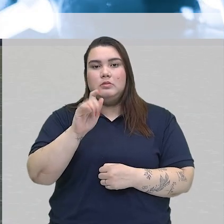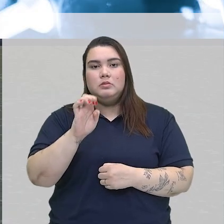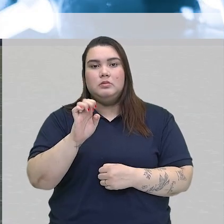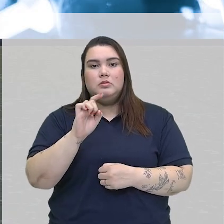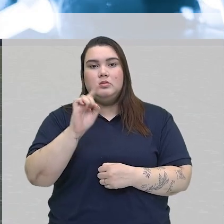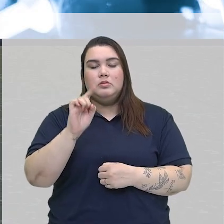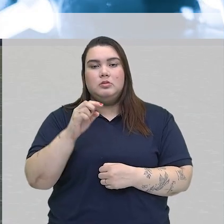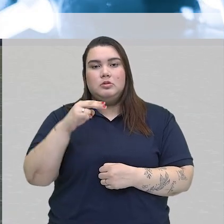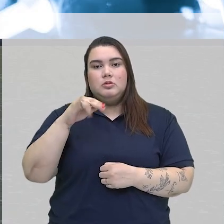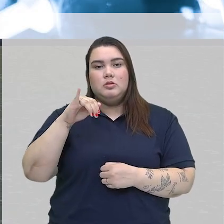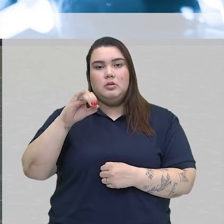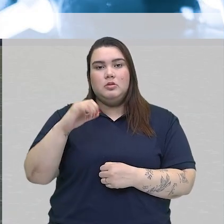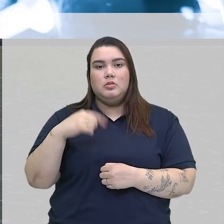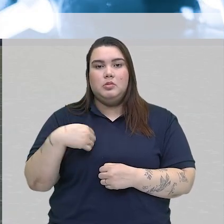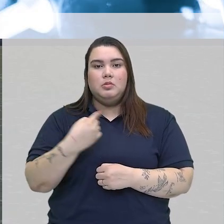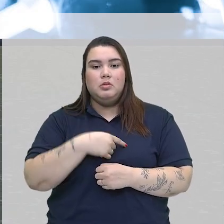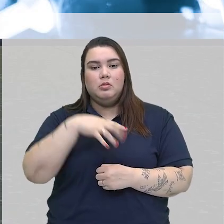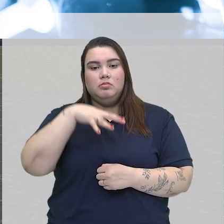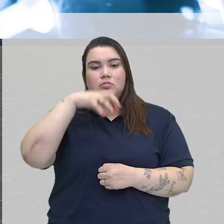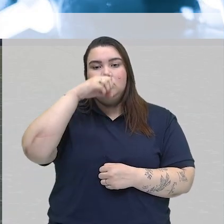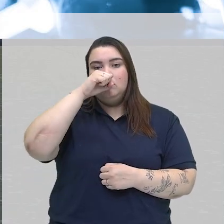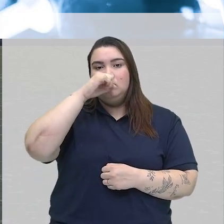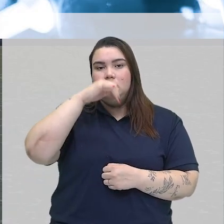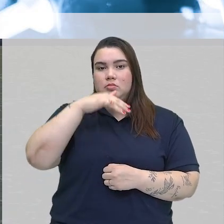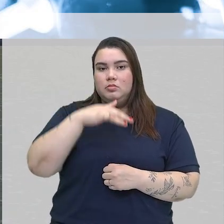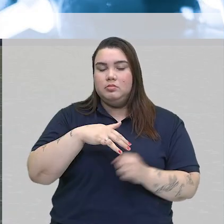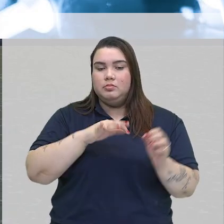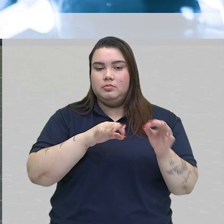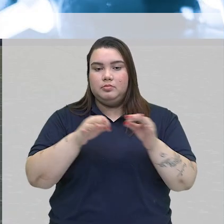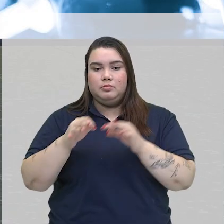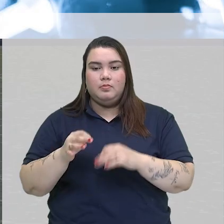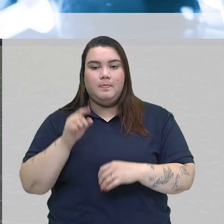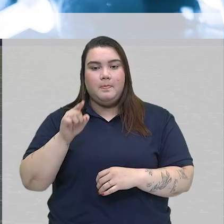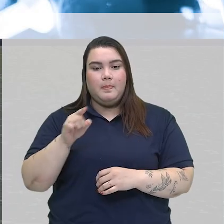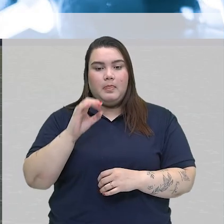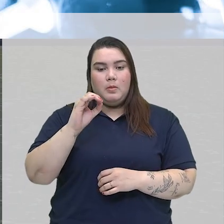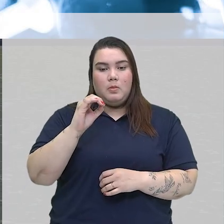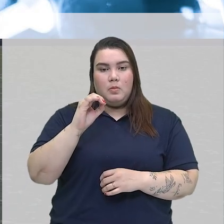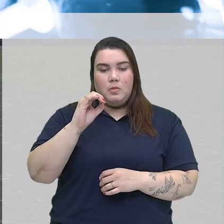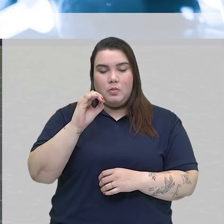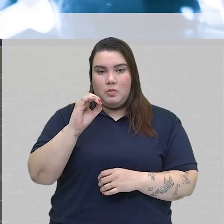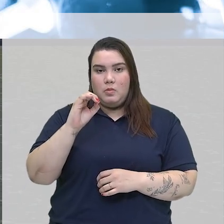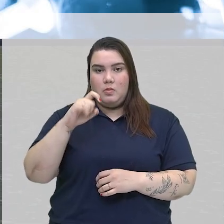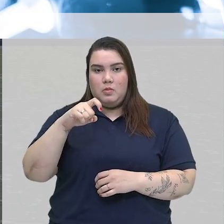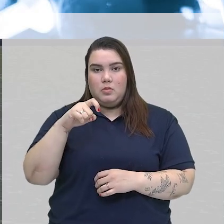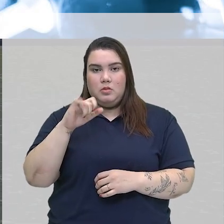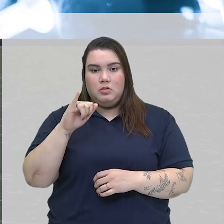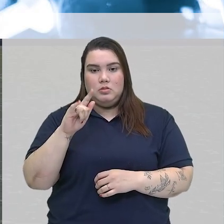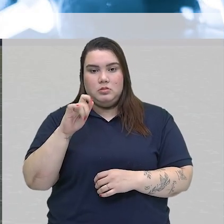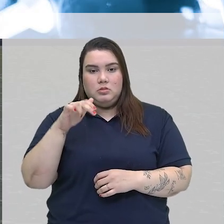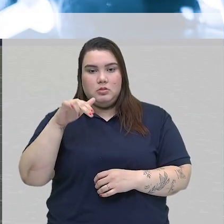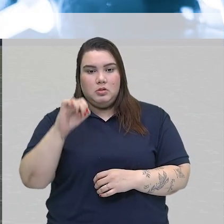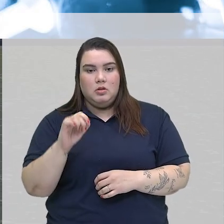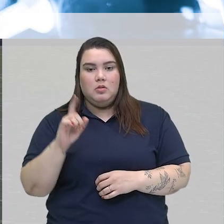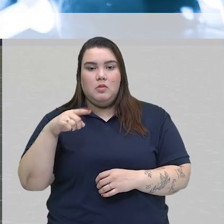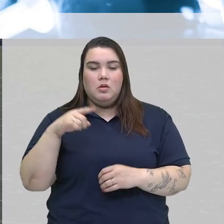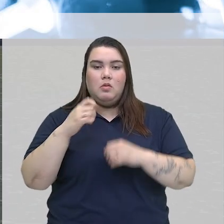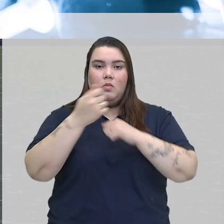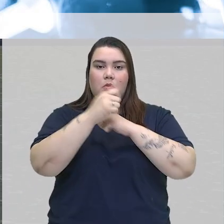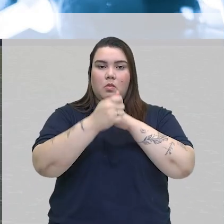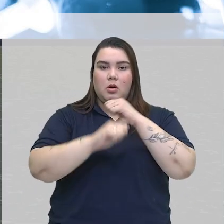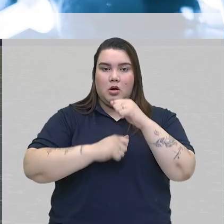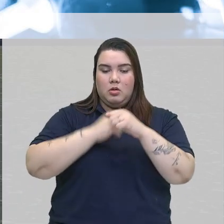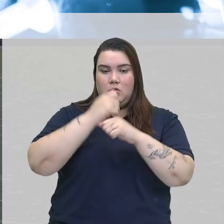nós respiramos. O oxigênio, ele é um átomo, certo? O átomo do